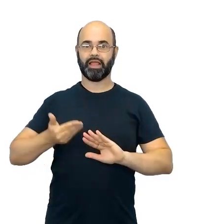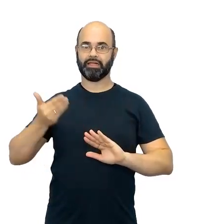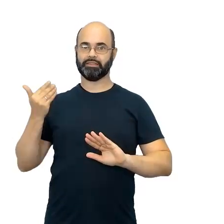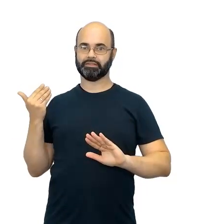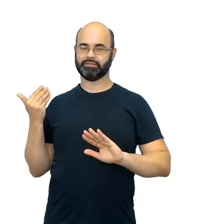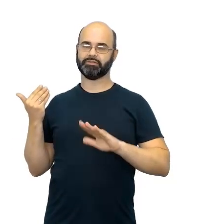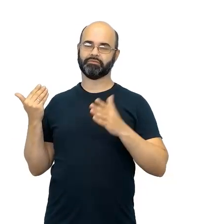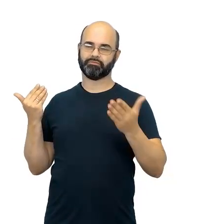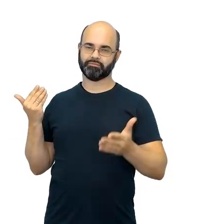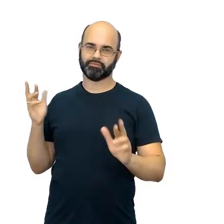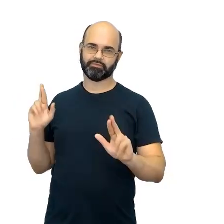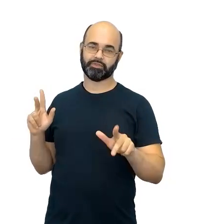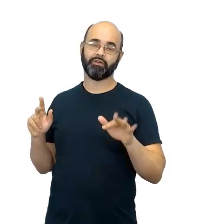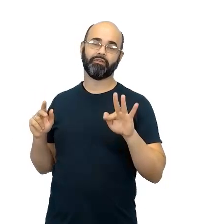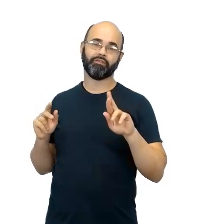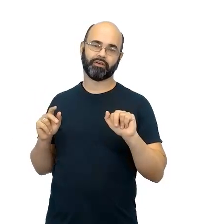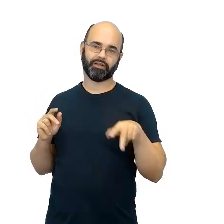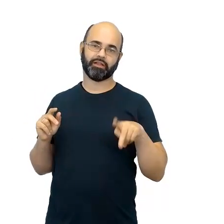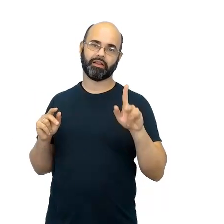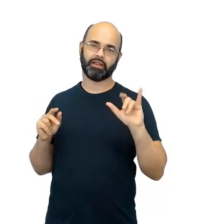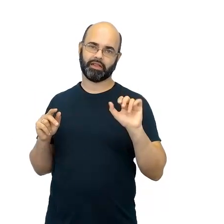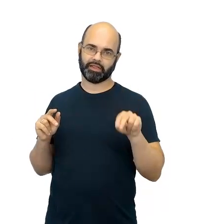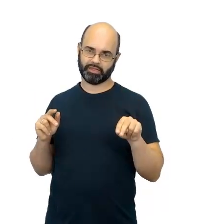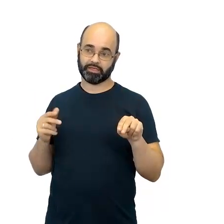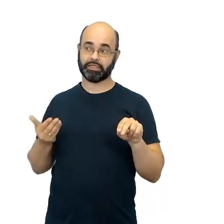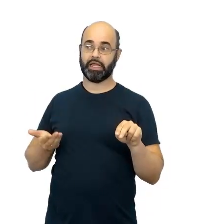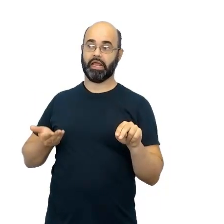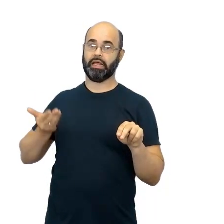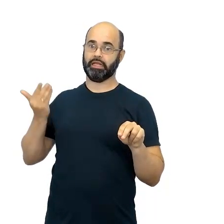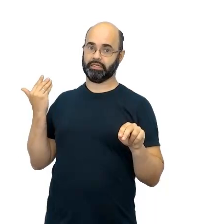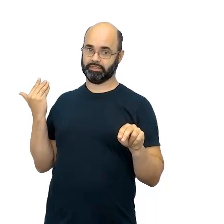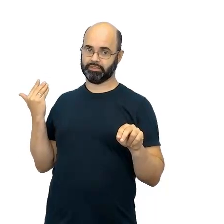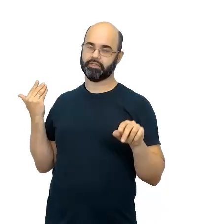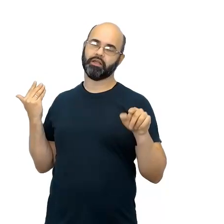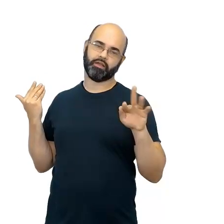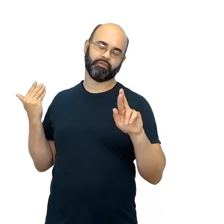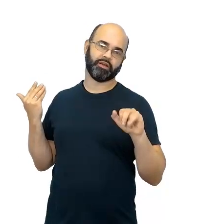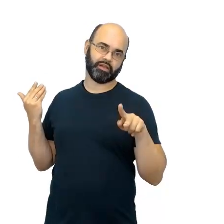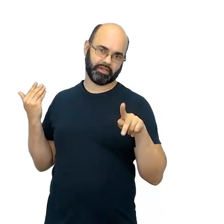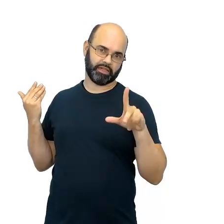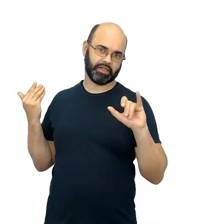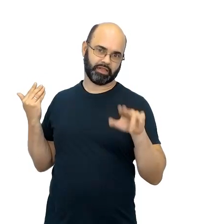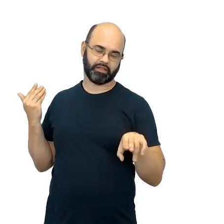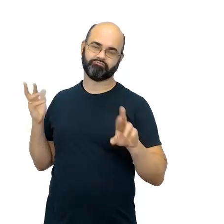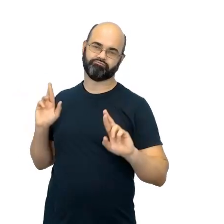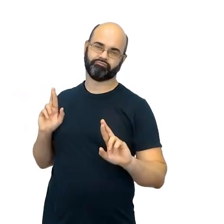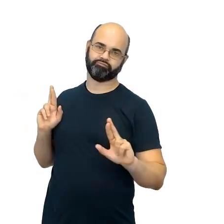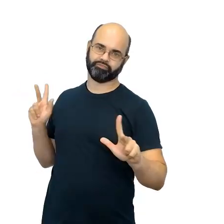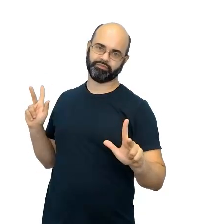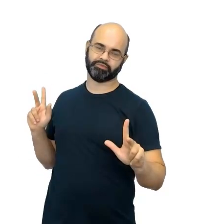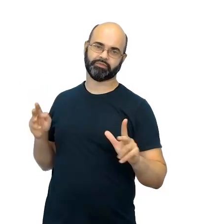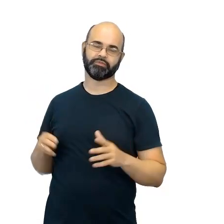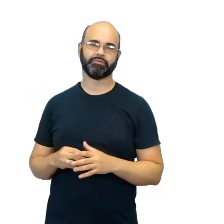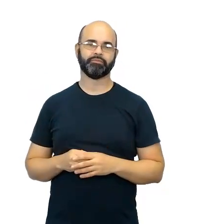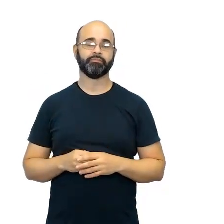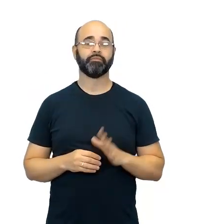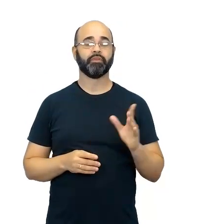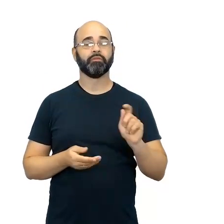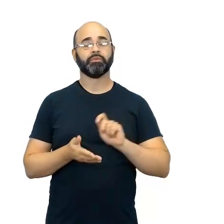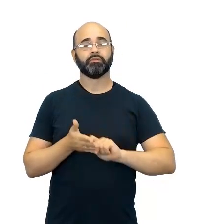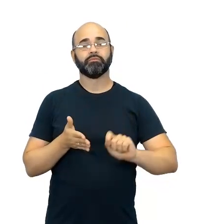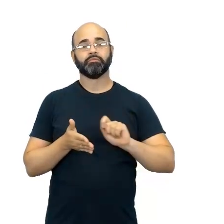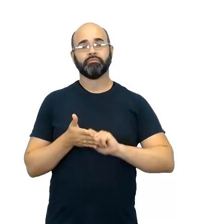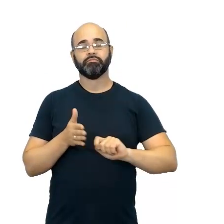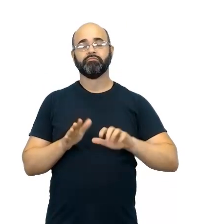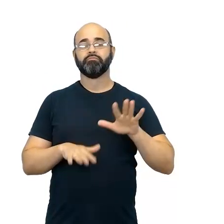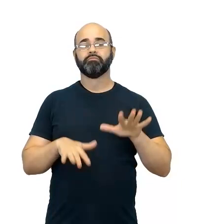mas ele traz noções da biografia dele, né, e da influência dele na construção, né,